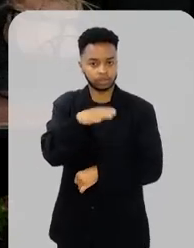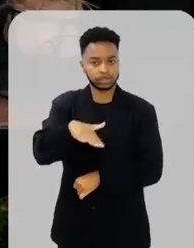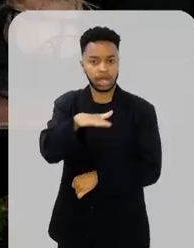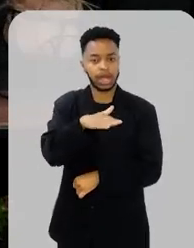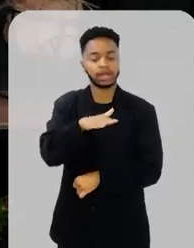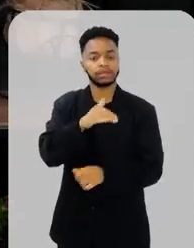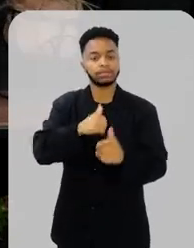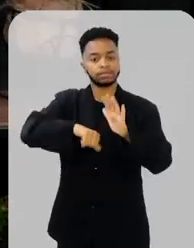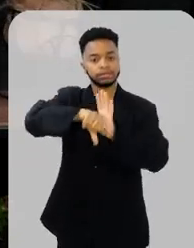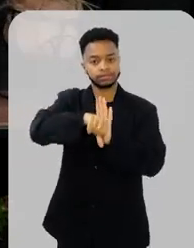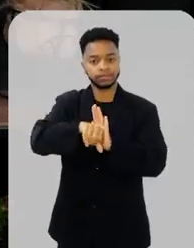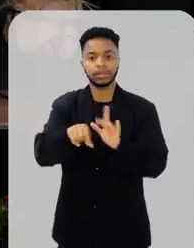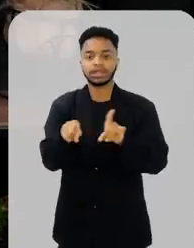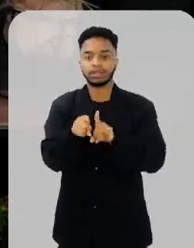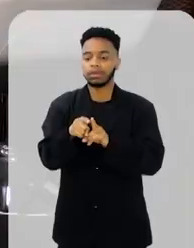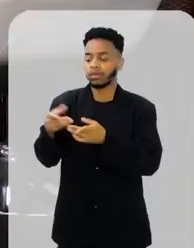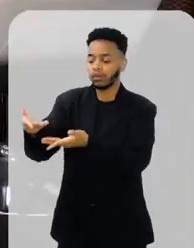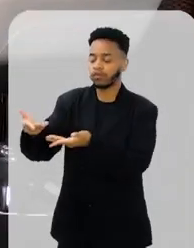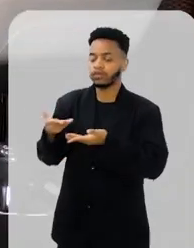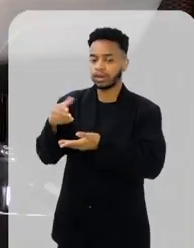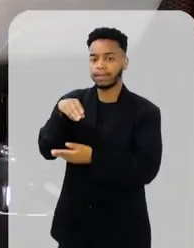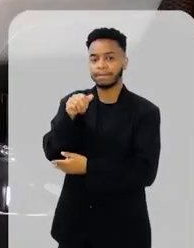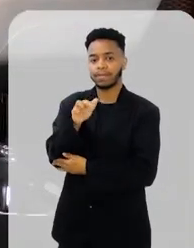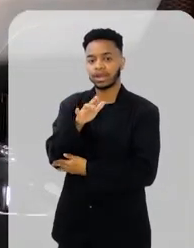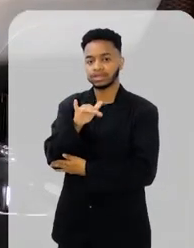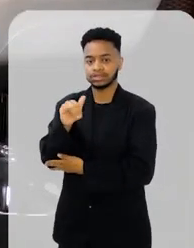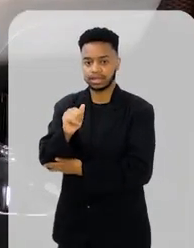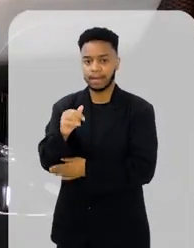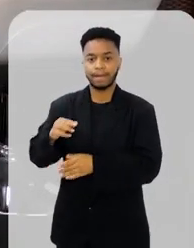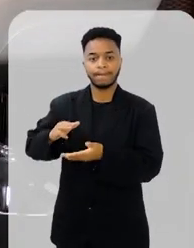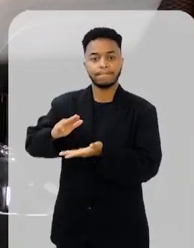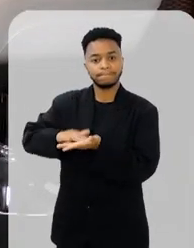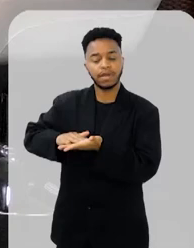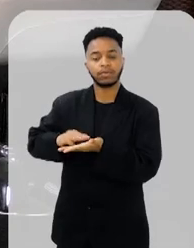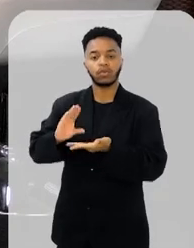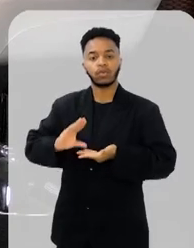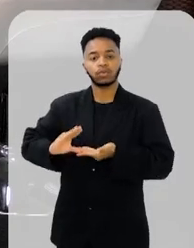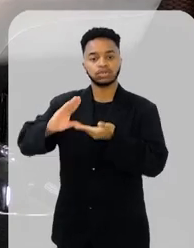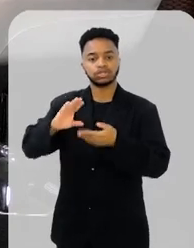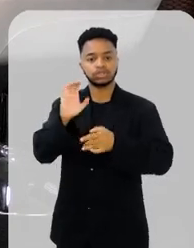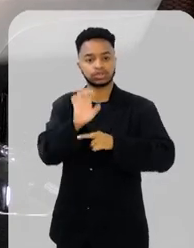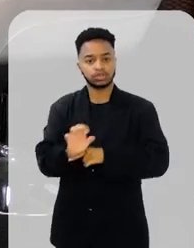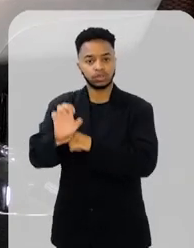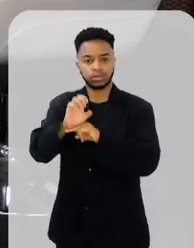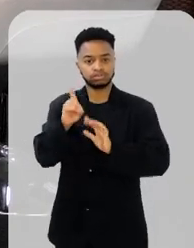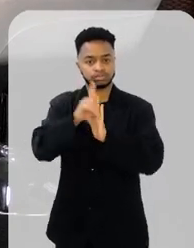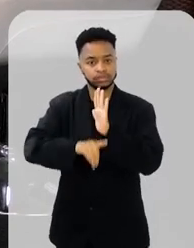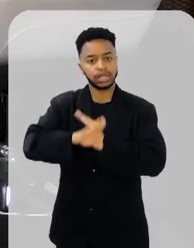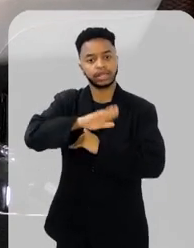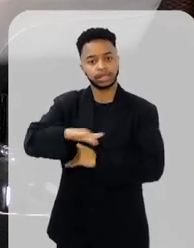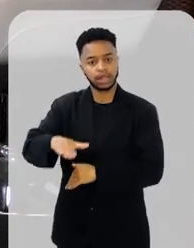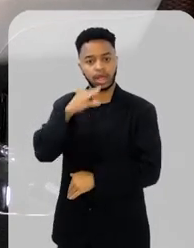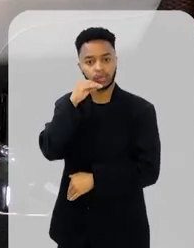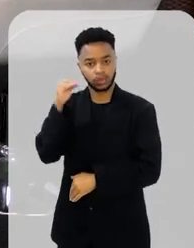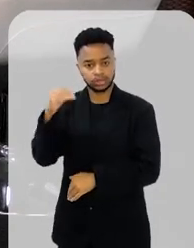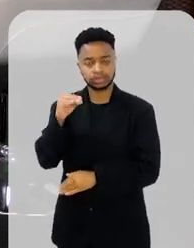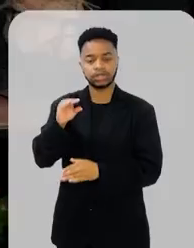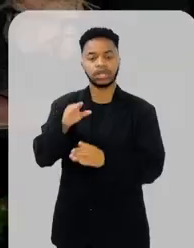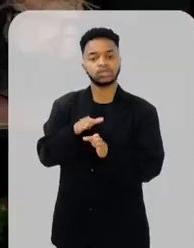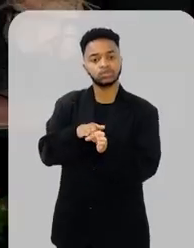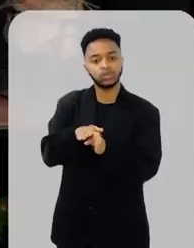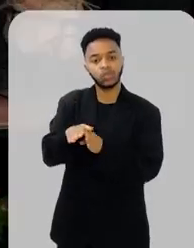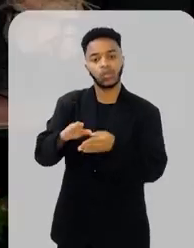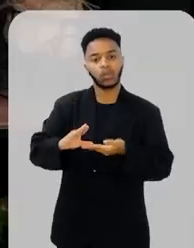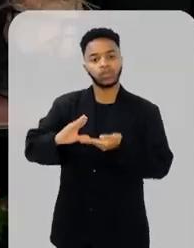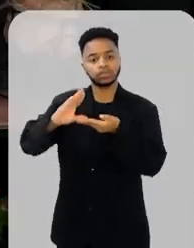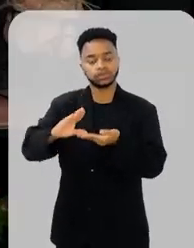E também recebo aqui a doutora Márcia Gatto, que é membro do Conselho Estadual dos Direitos da Criança e do Adolescente, conselheira,